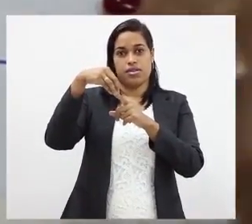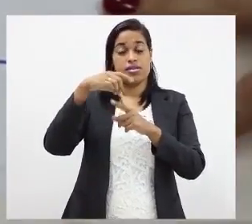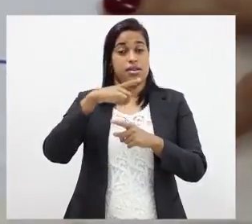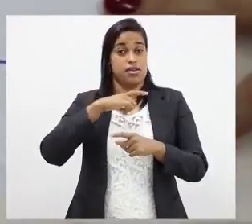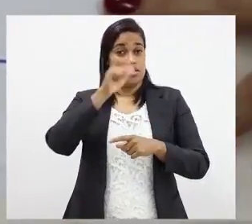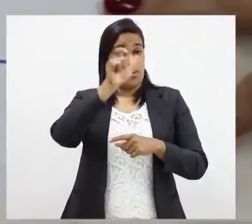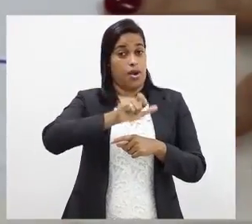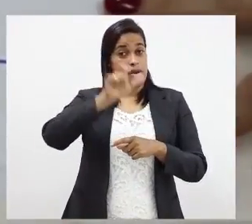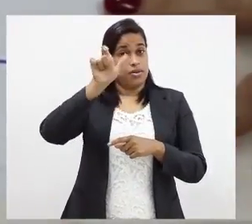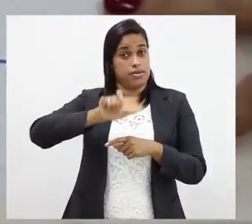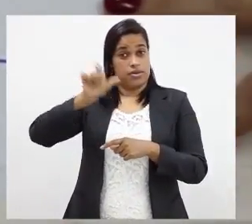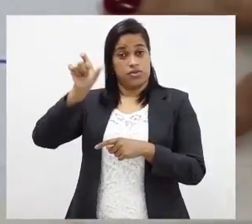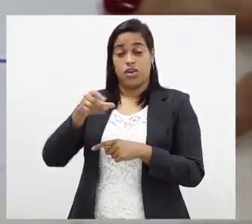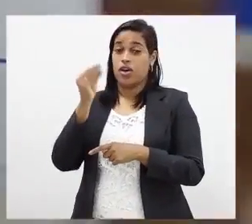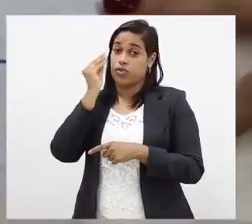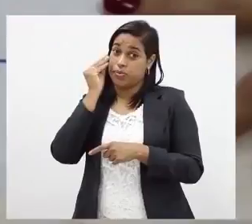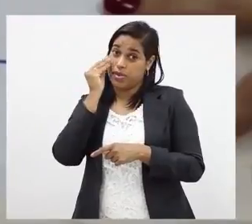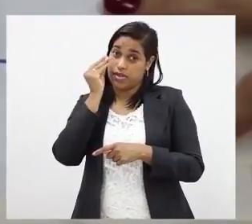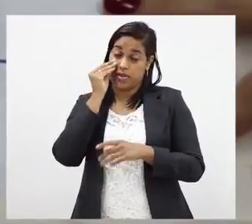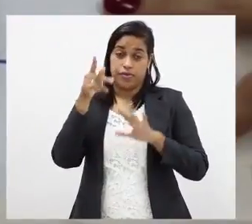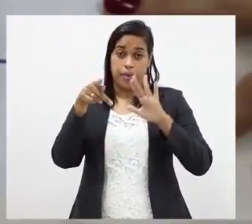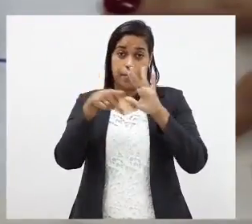característica específica da cavaleira.